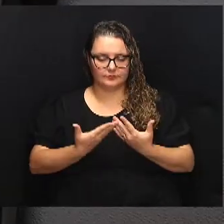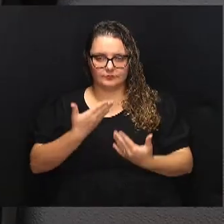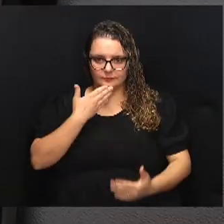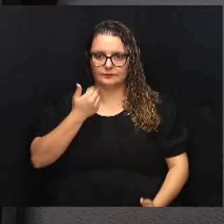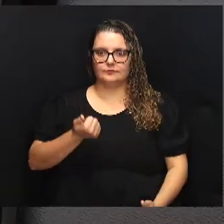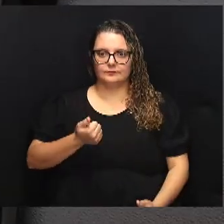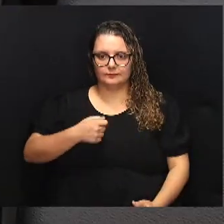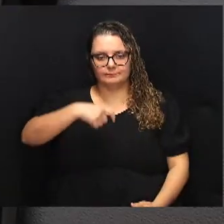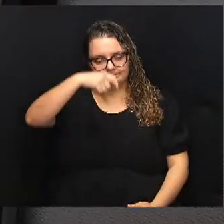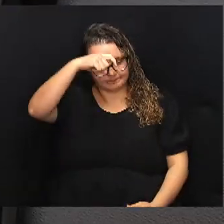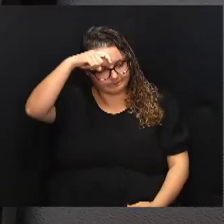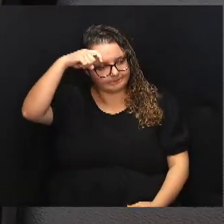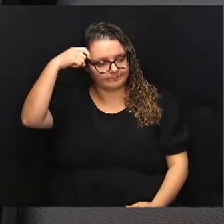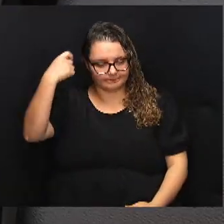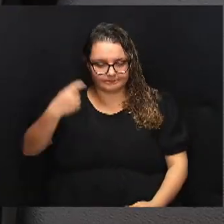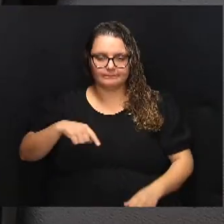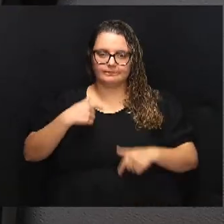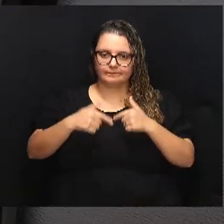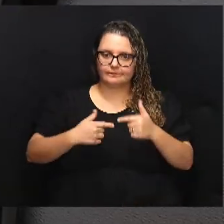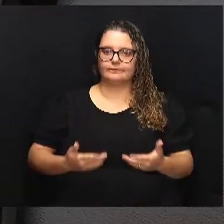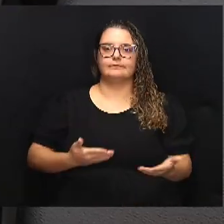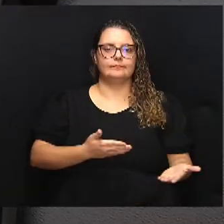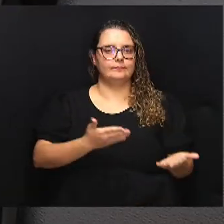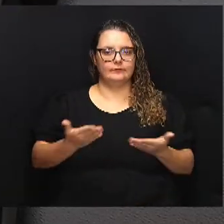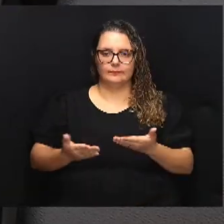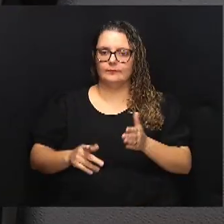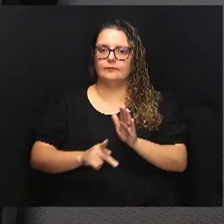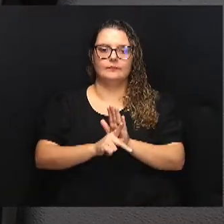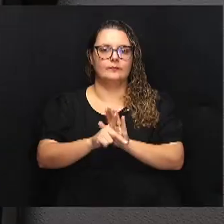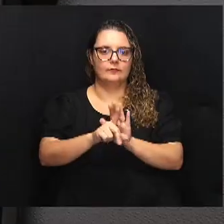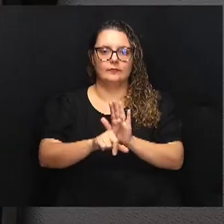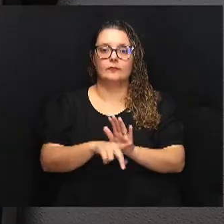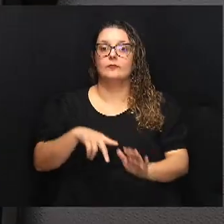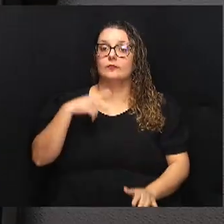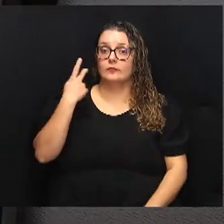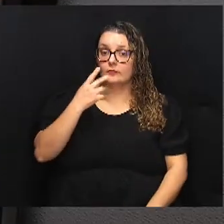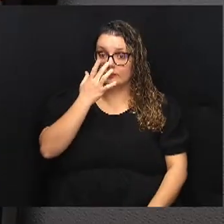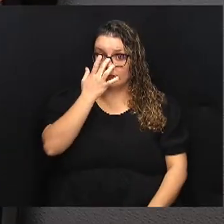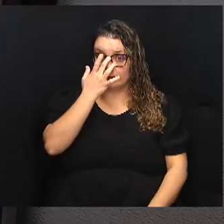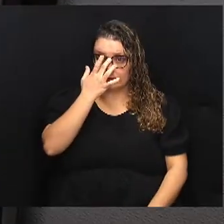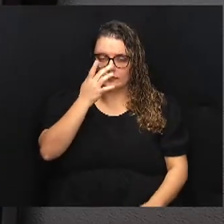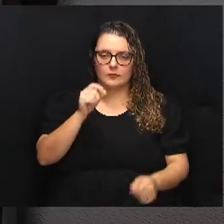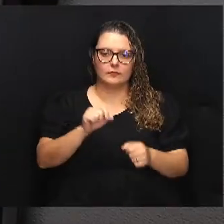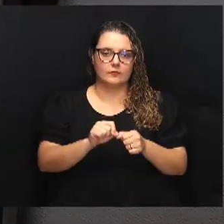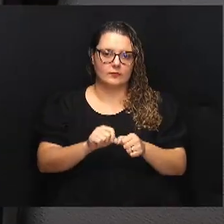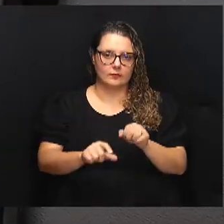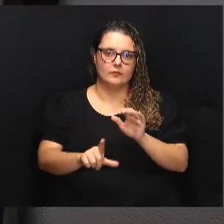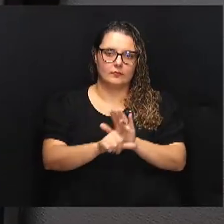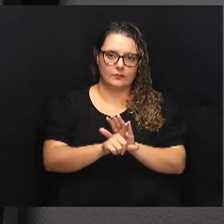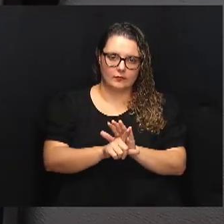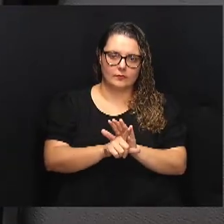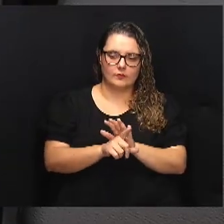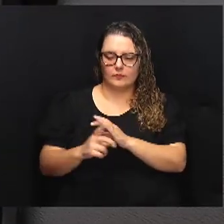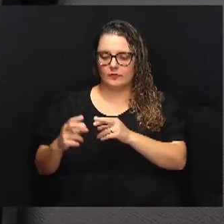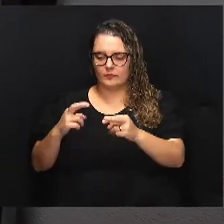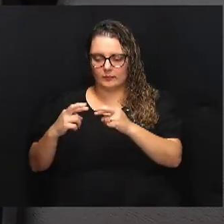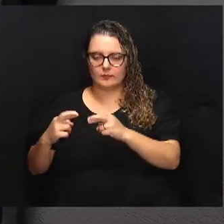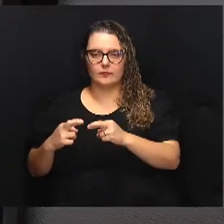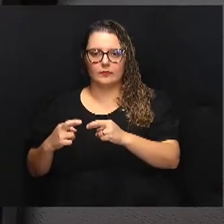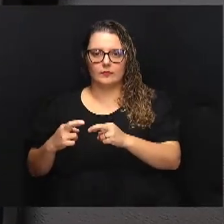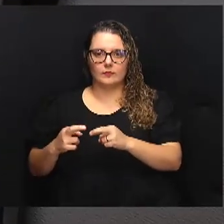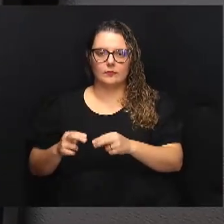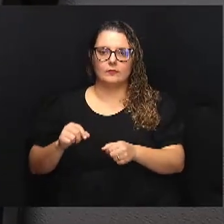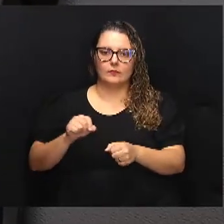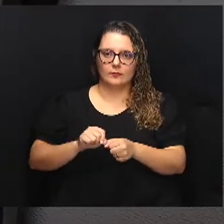suar a camisa mesmo, apresentar os projetos de lei, que o vereador faz as leis, fiscaliza e faz